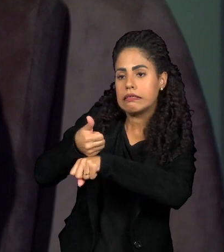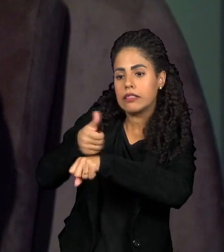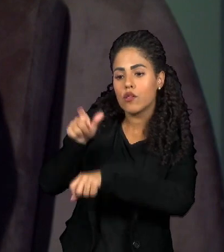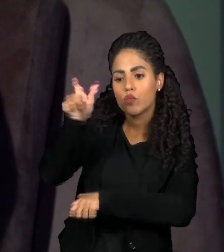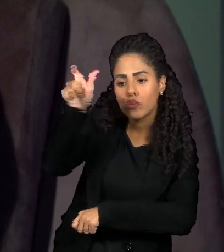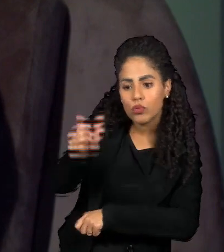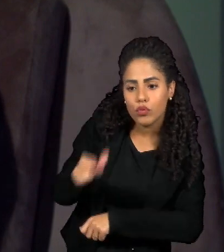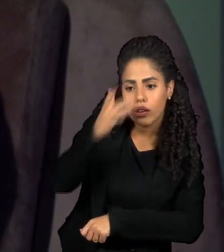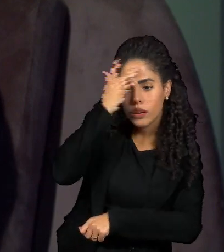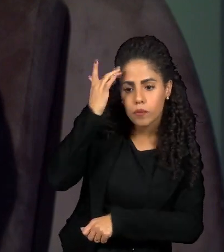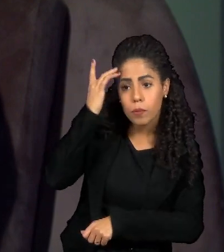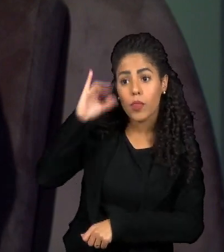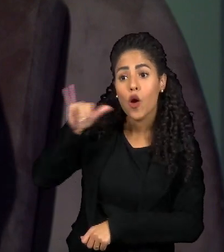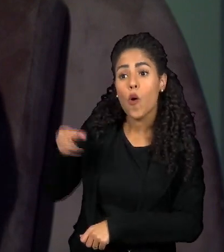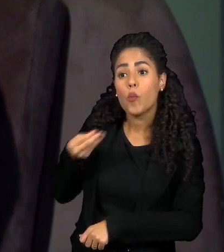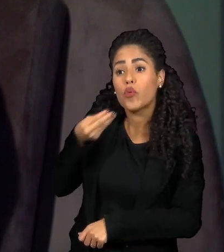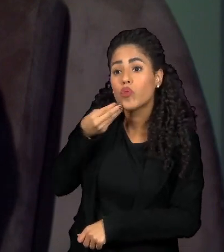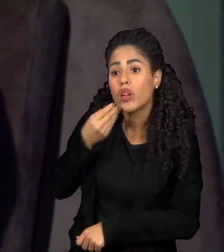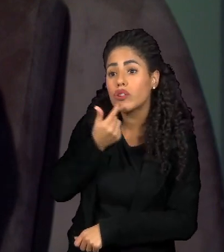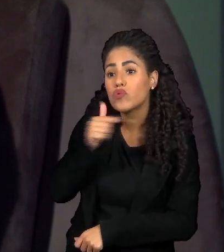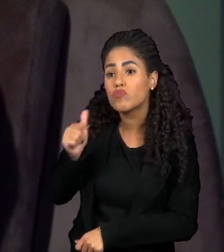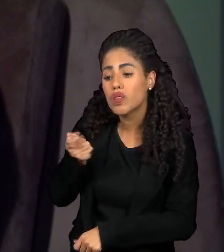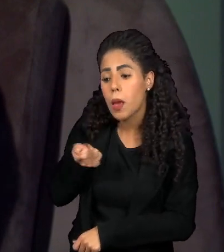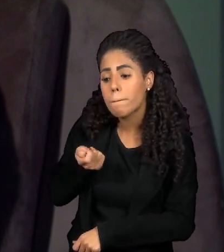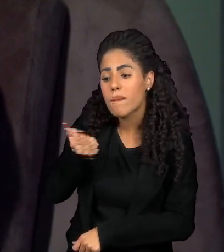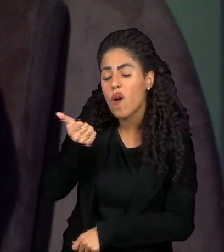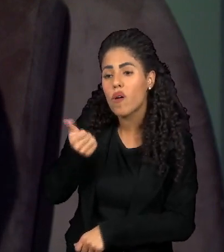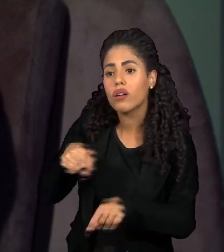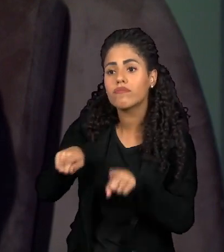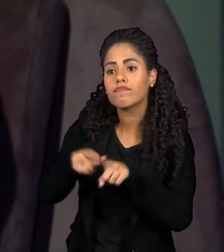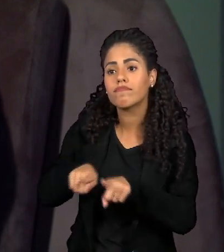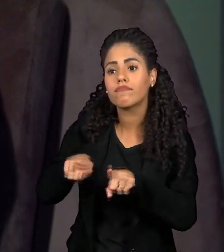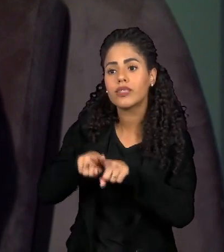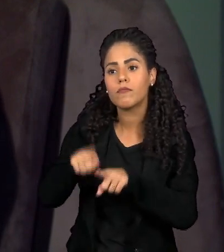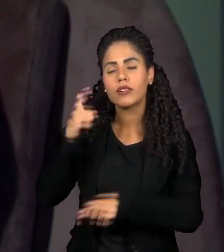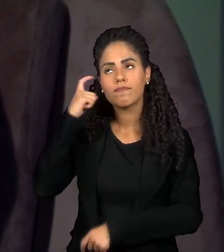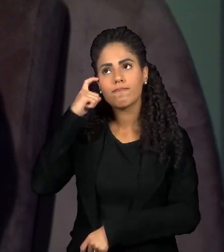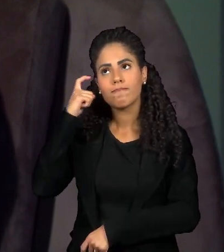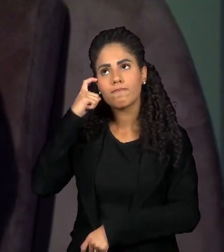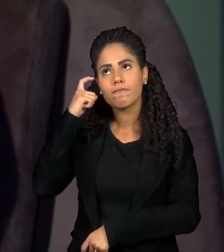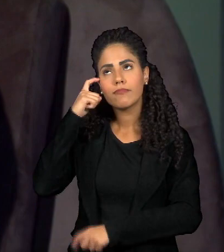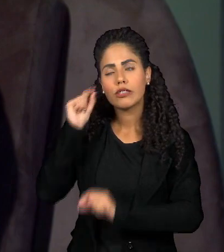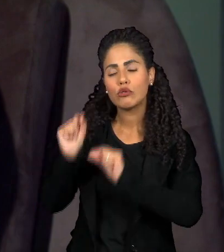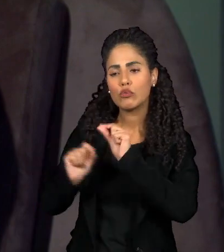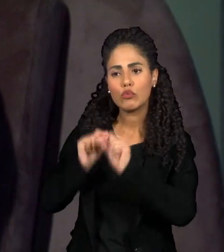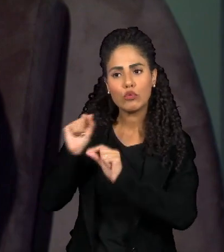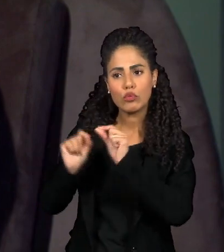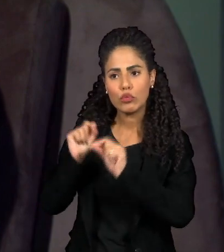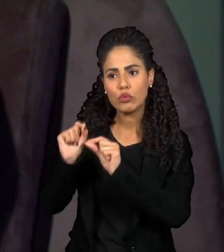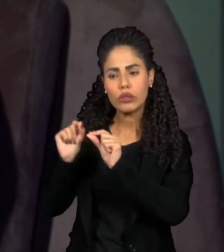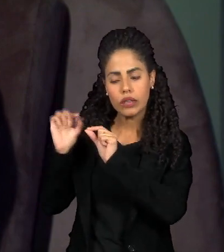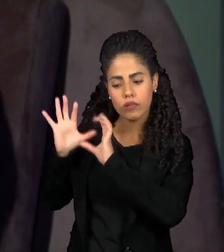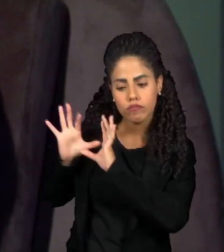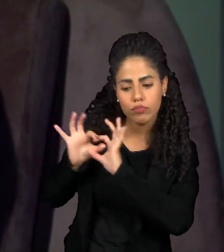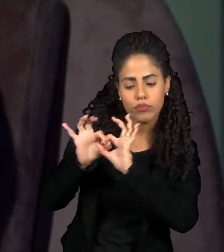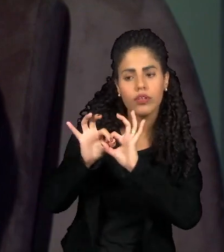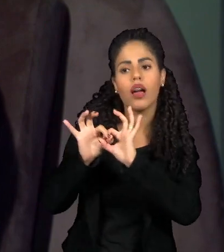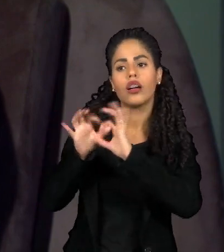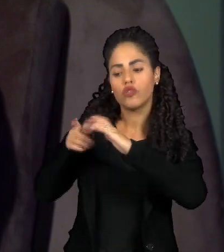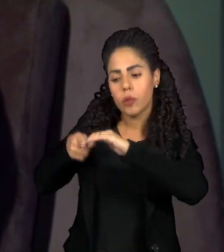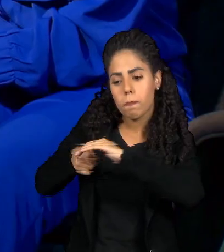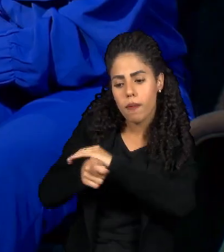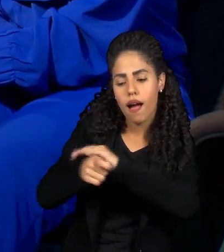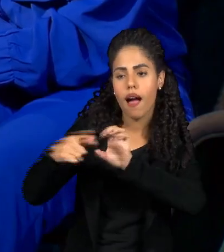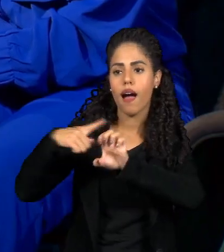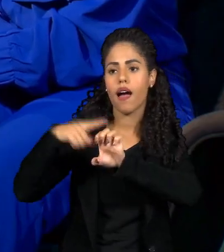falta de oportunidade de acesso ao mercado de trabalho, se nós estivermos pensando num contexto, né, de empreender e